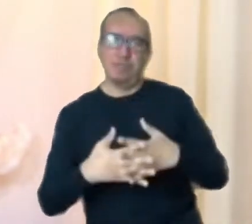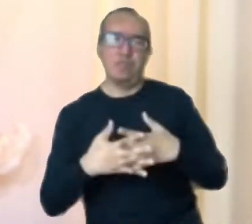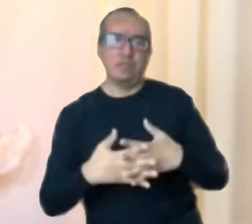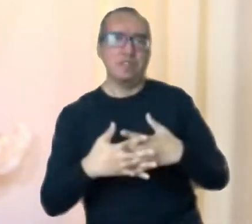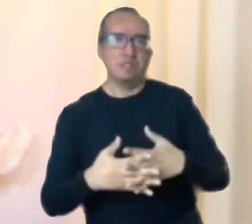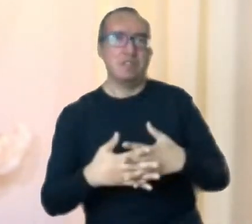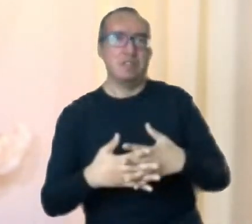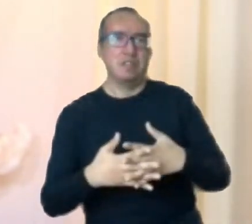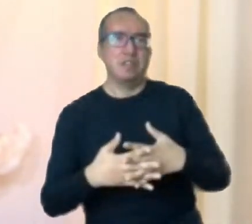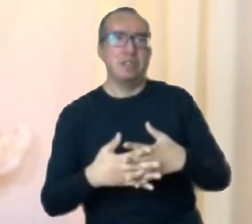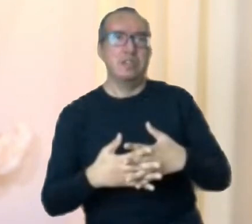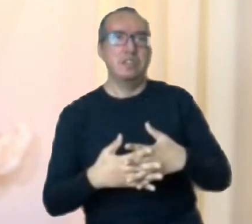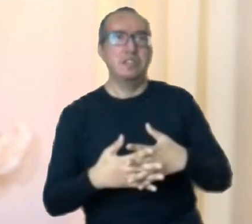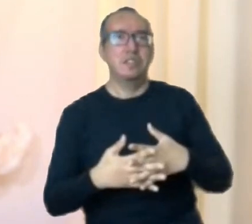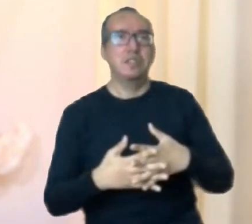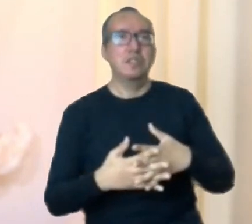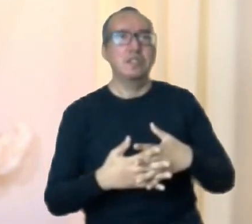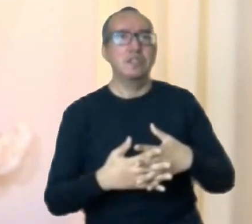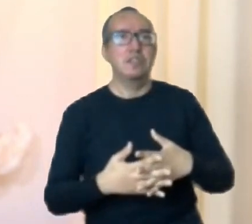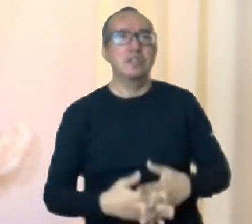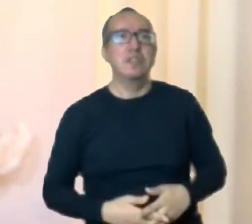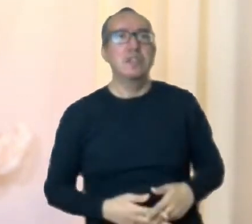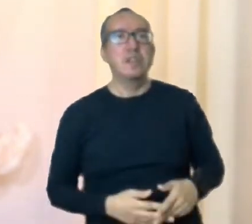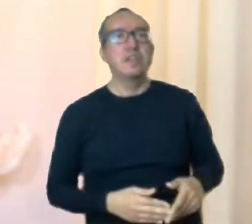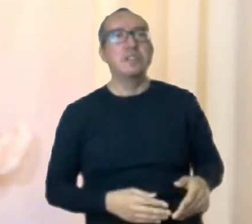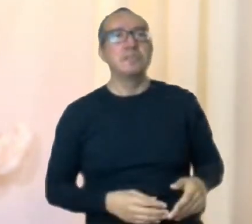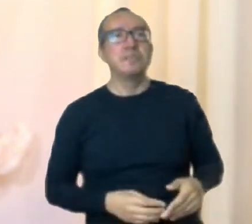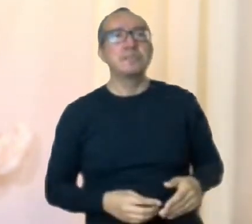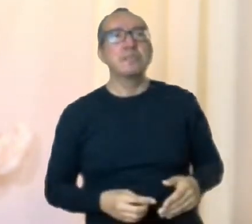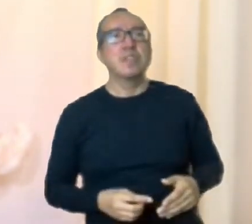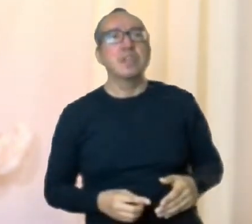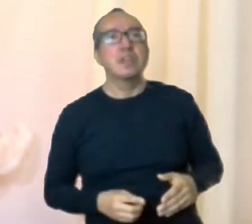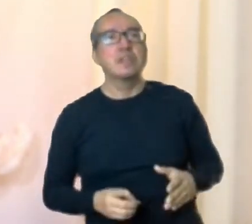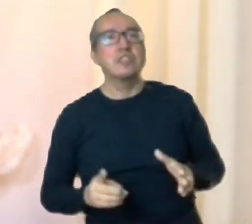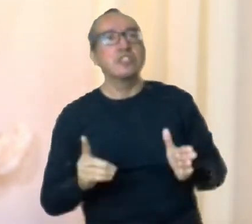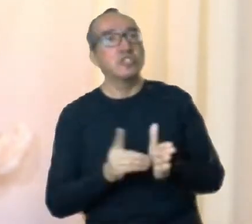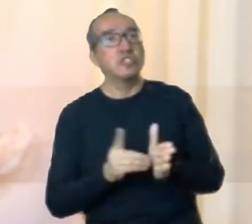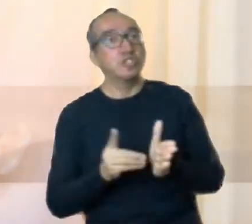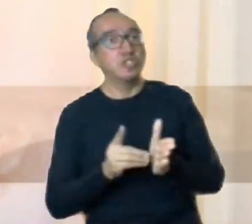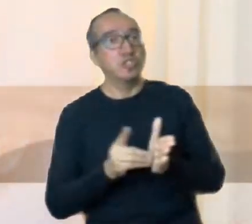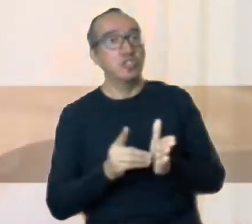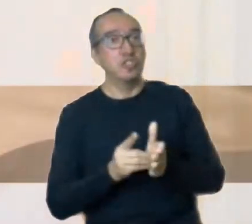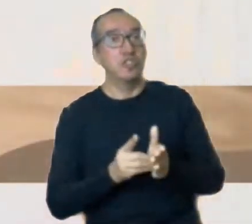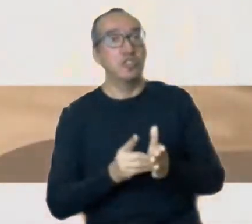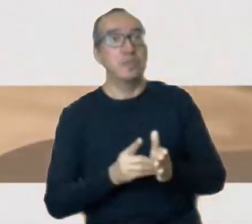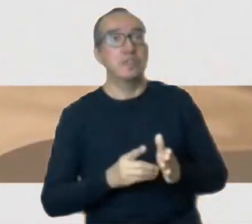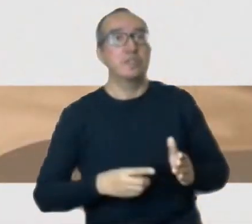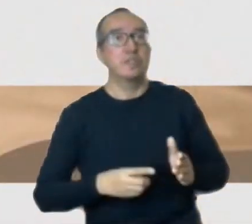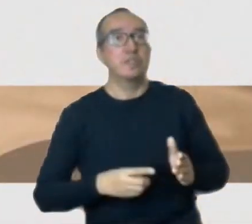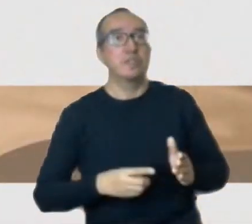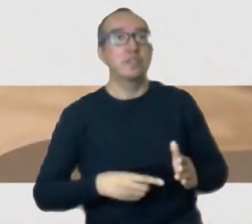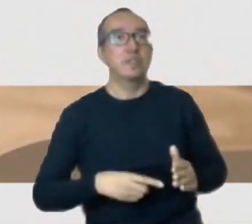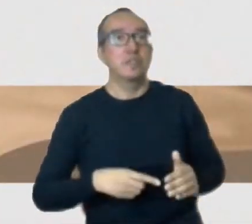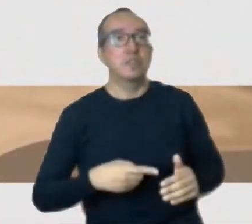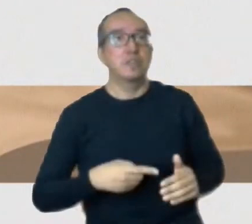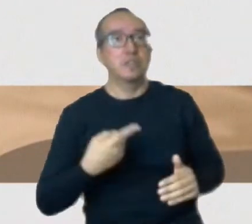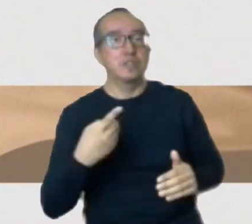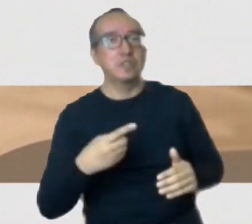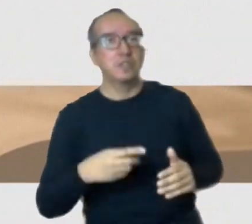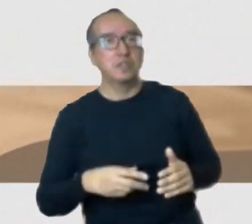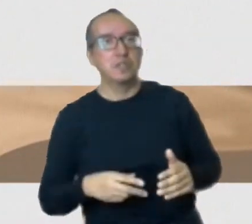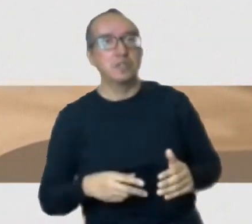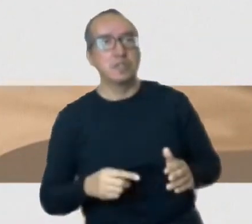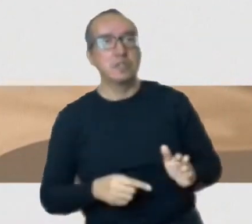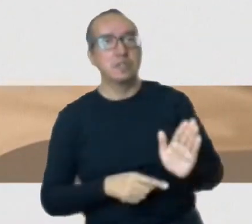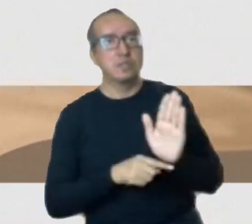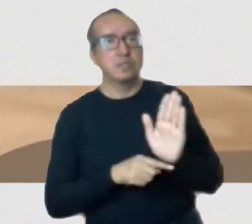Deuteronômio, capítulo 15, verso 11, apresenta uma das confusões. Vamos acompanhar? Sempre haverá pobres na